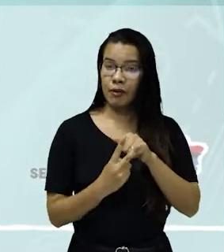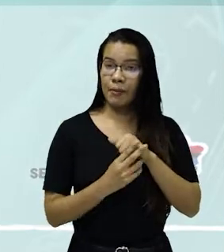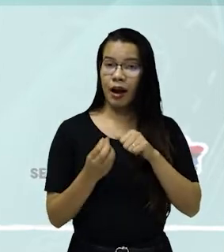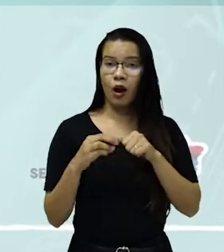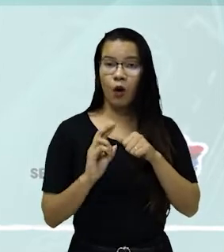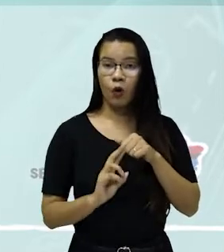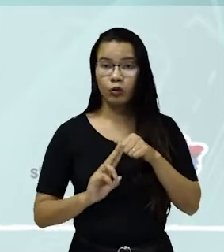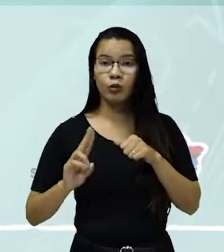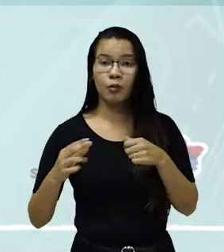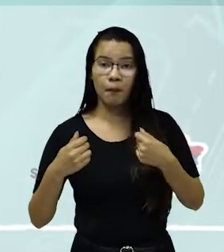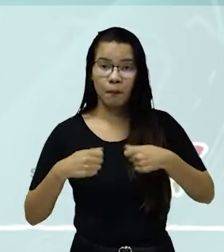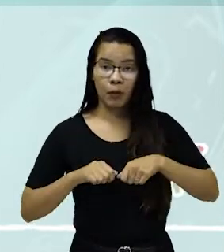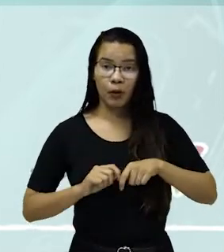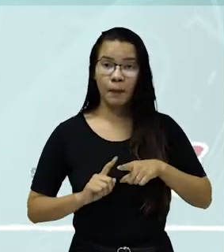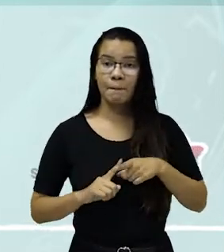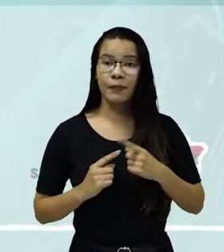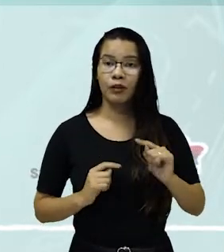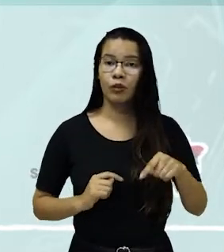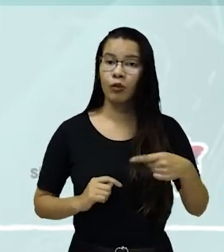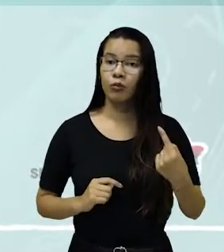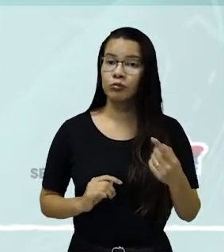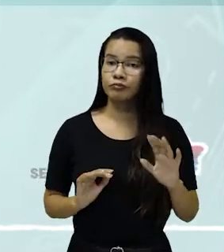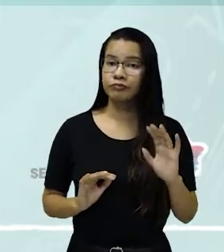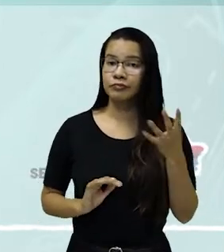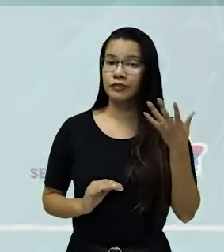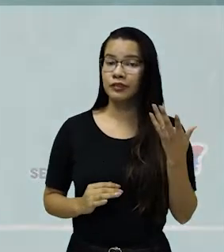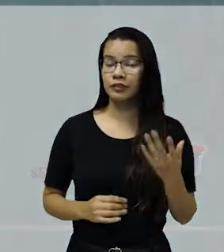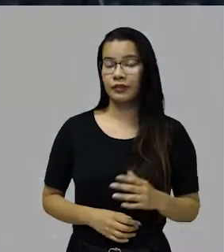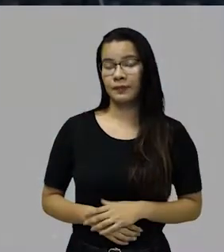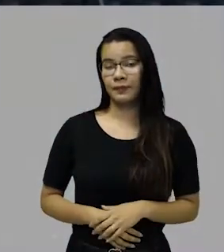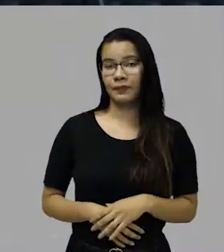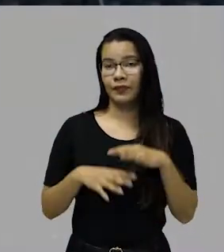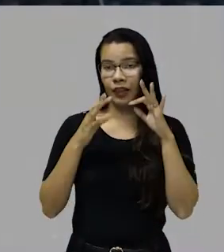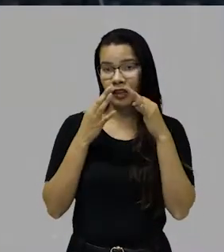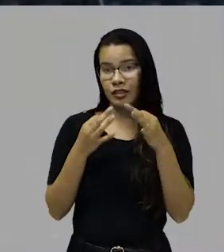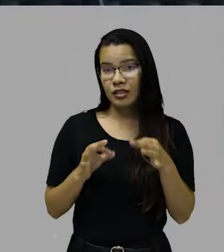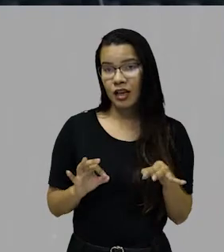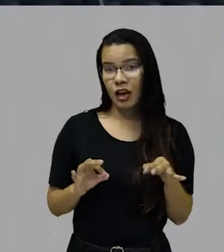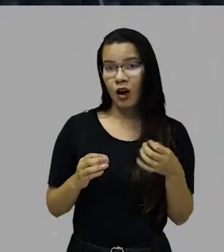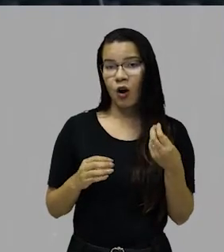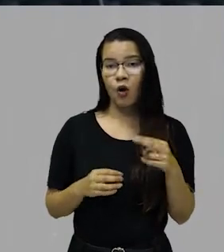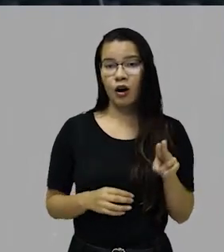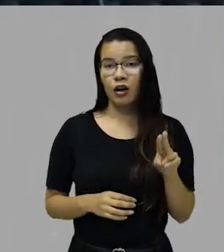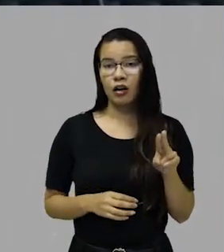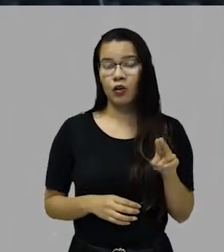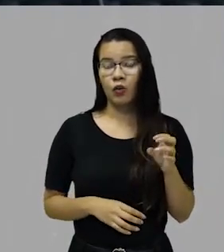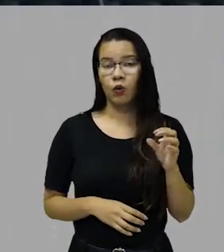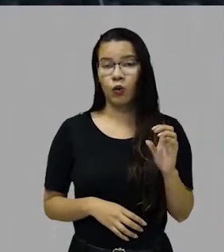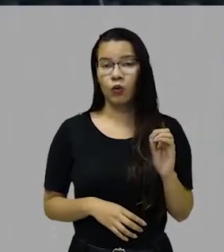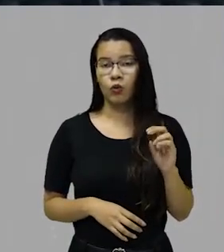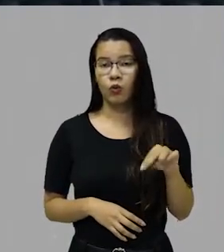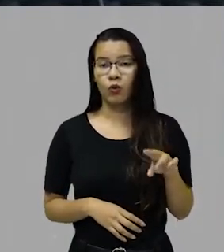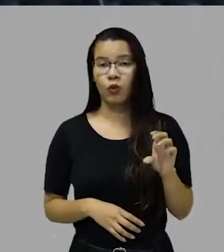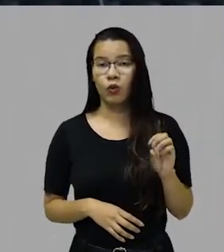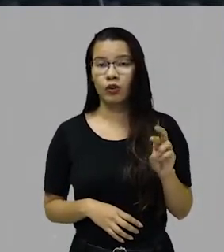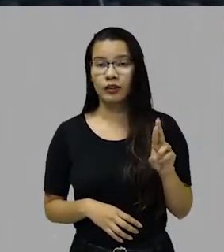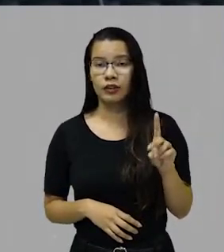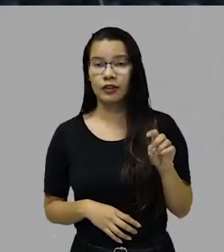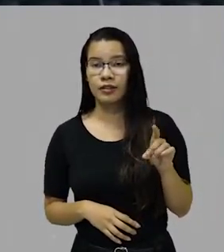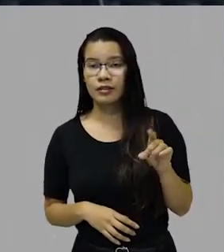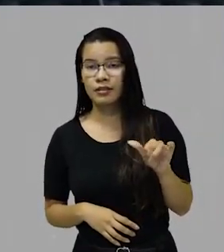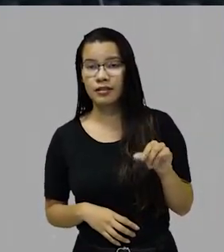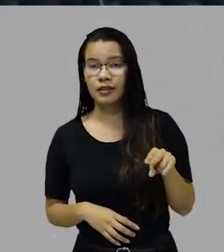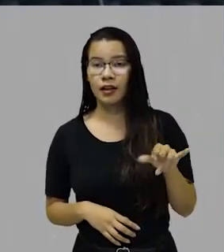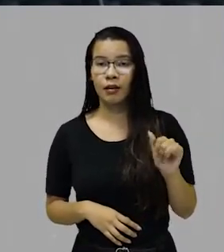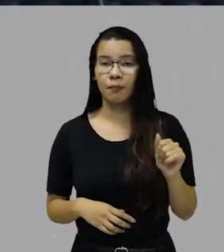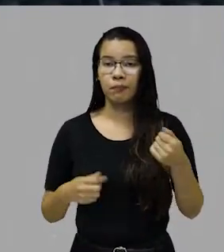nominal. Mais outro caso aí. A sintaxe de concordância ou a concordância pode ser verbal e